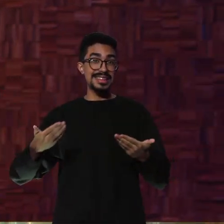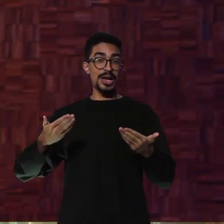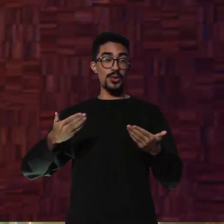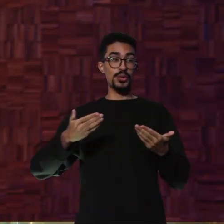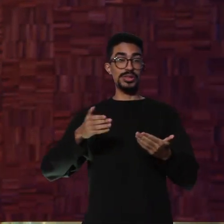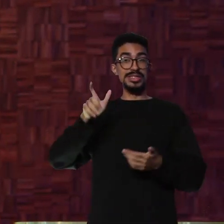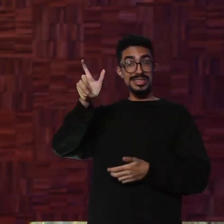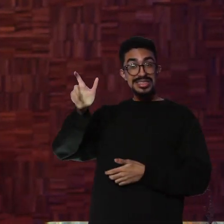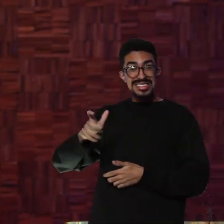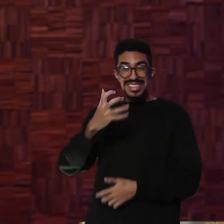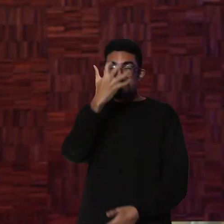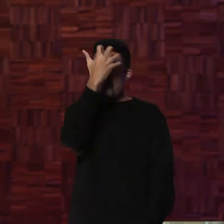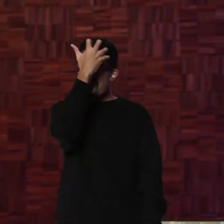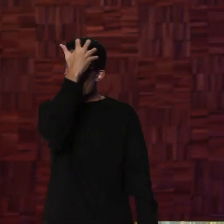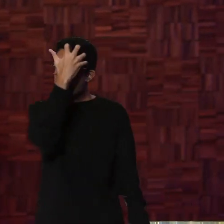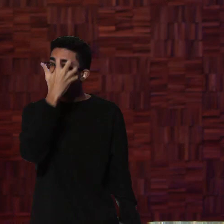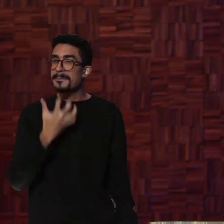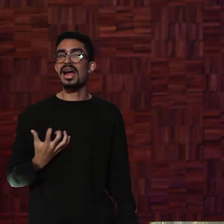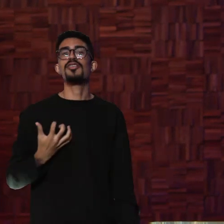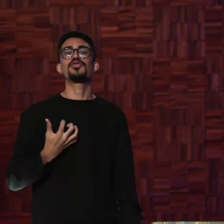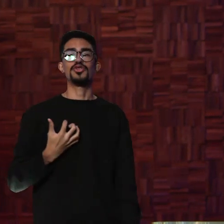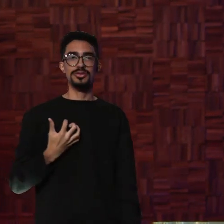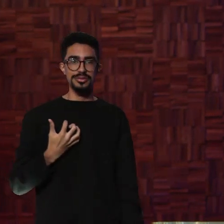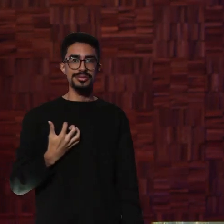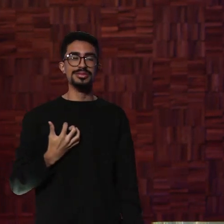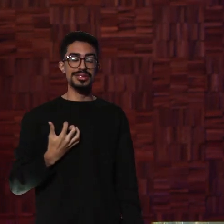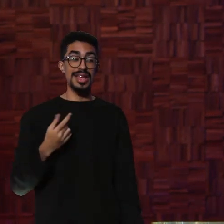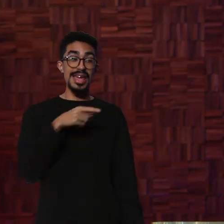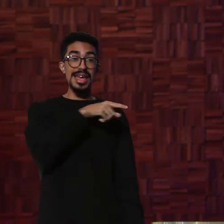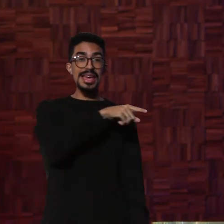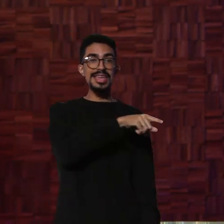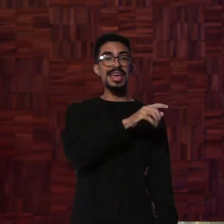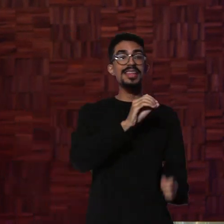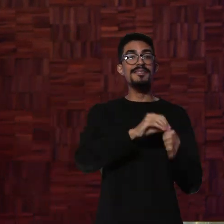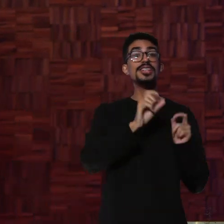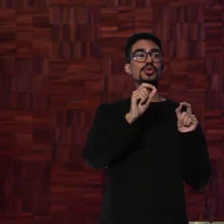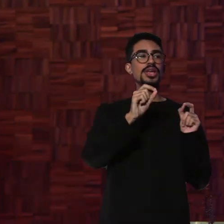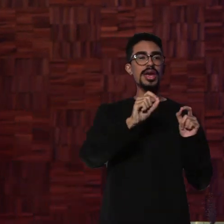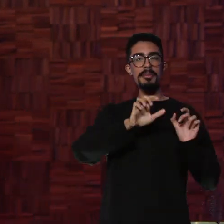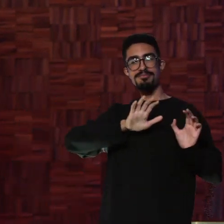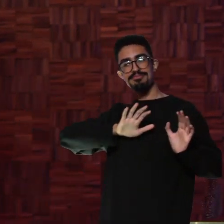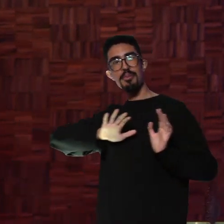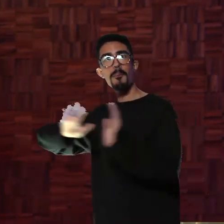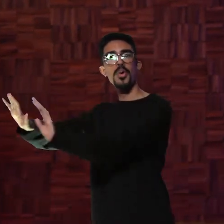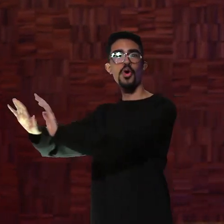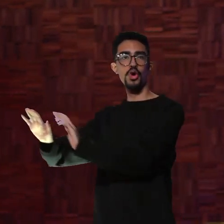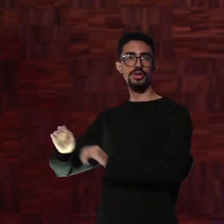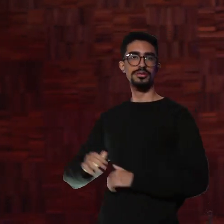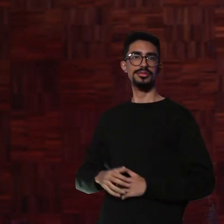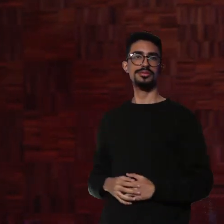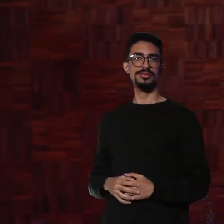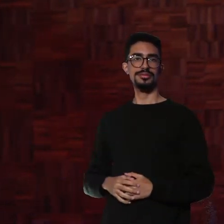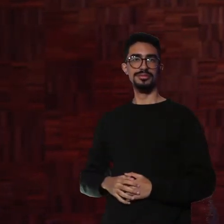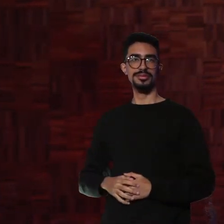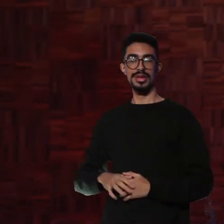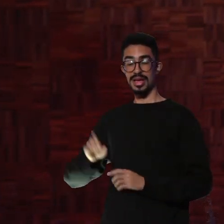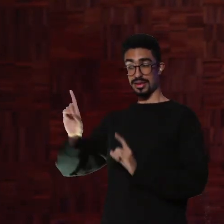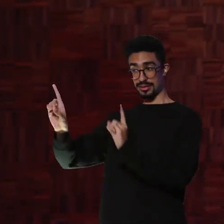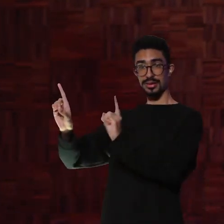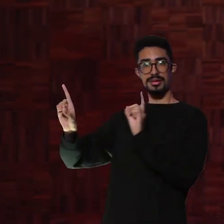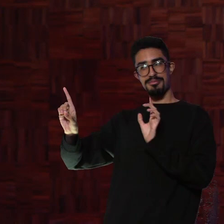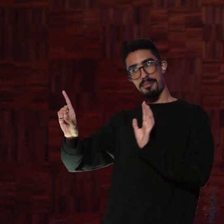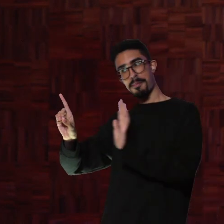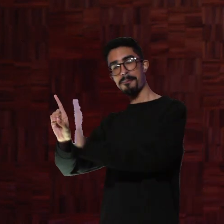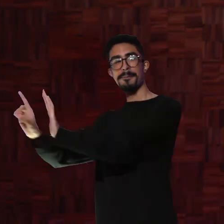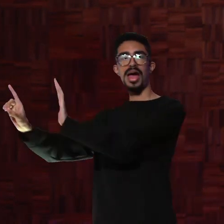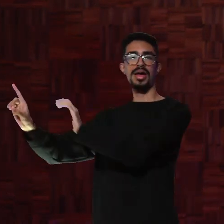saiu, passou perto dele e deu um empurrão. Segundo a versão dele, um empurrão de leves. Segundo a versão dos demais irmãos, um empurrão um pouco